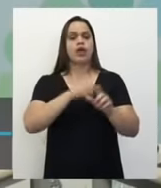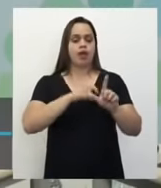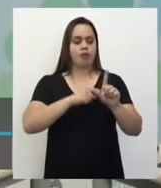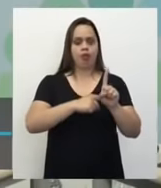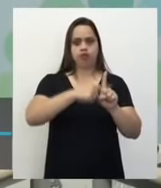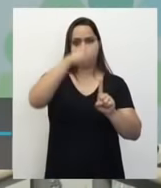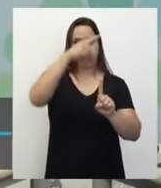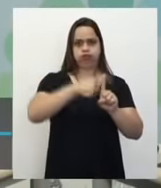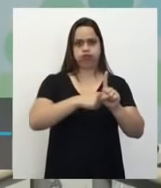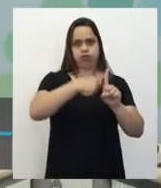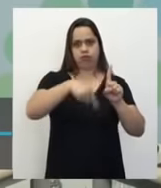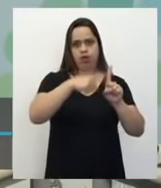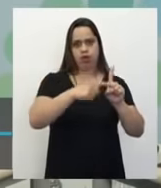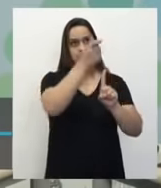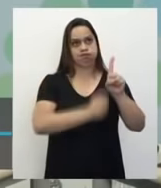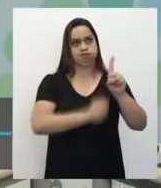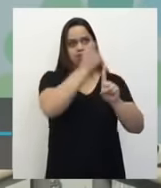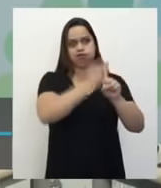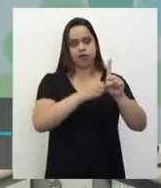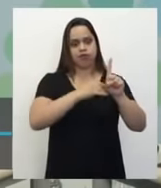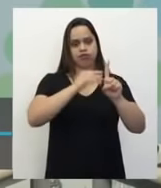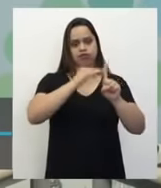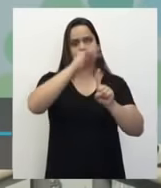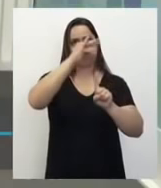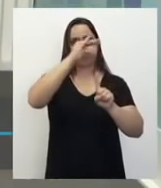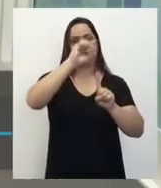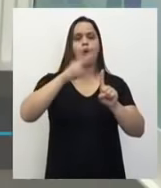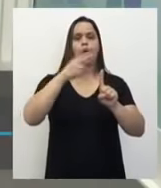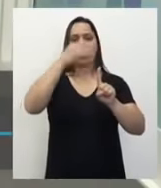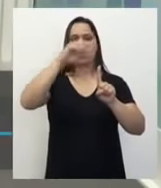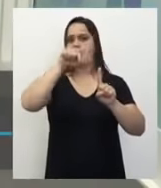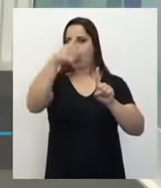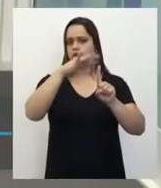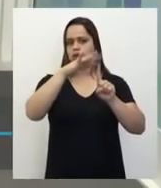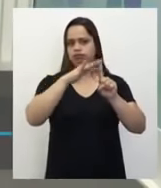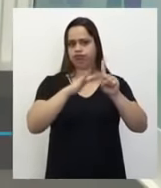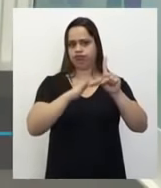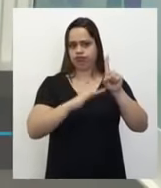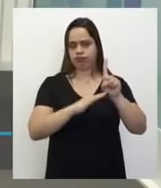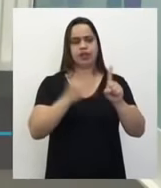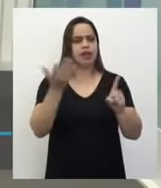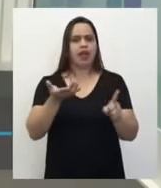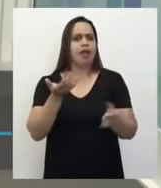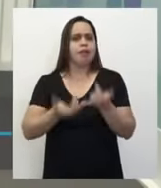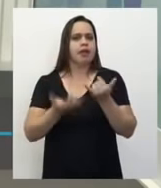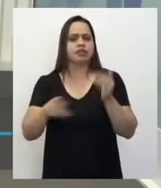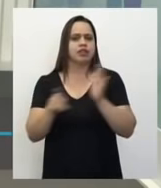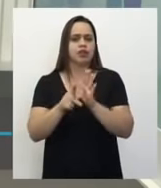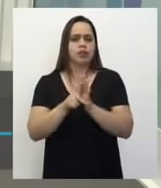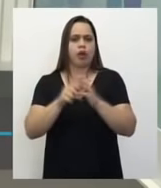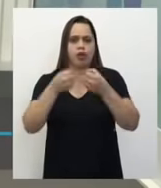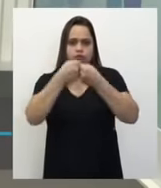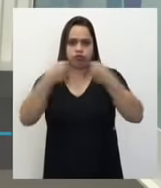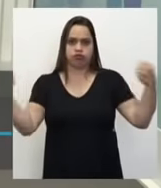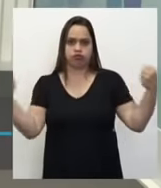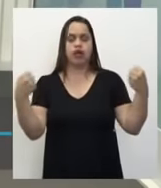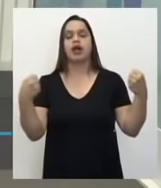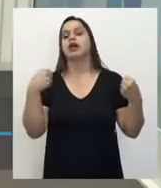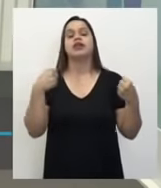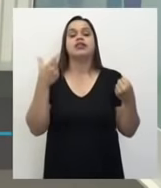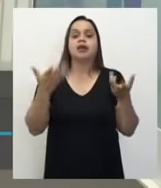e descendo esses cenários, tá? Como se fosse uma cortina, né, professora? É como se fosse uma cortina. Pensar numa cortina, a gente tem uma ideia do que uma cortina, só